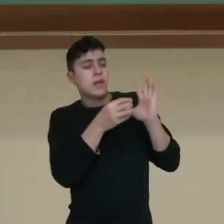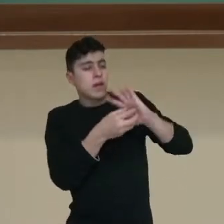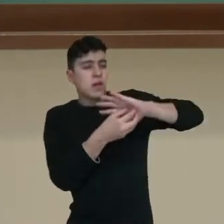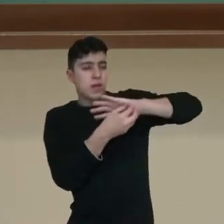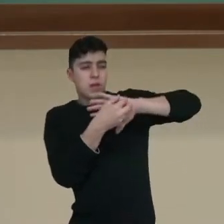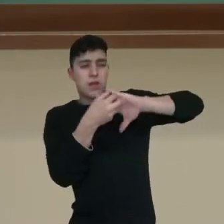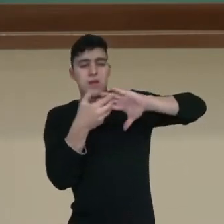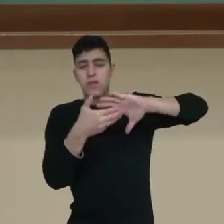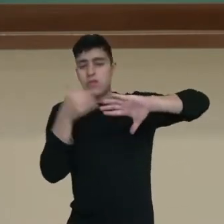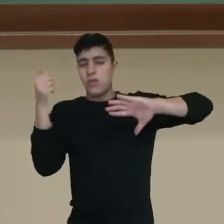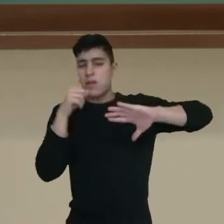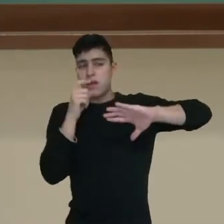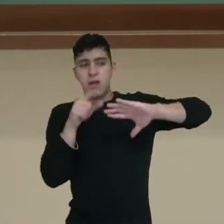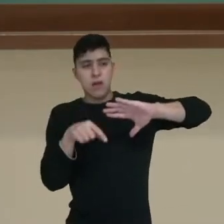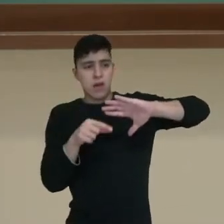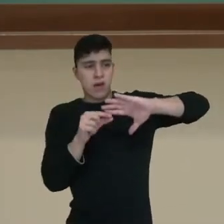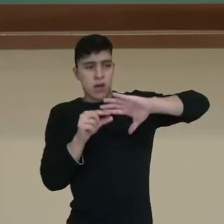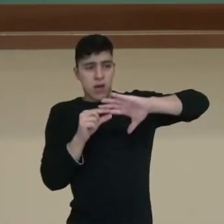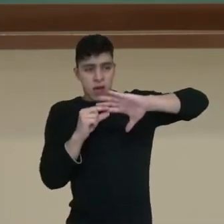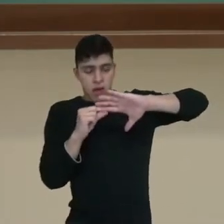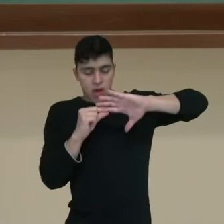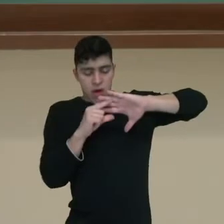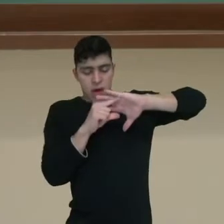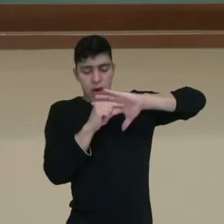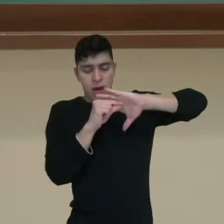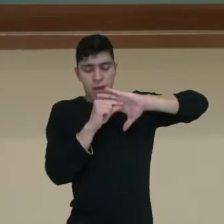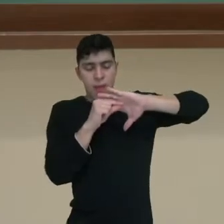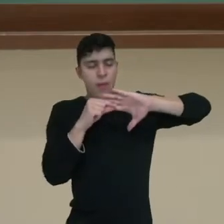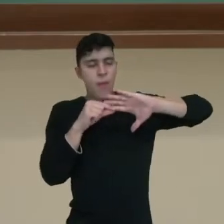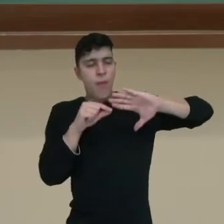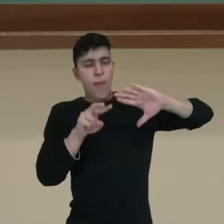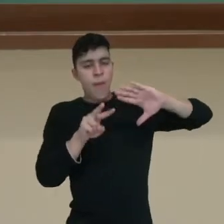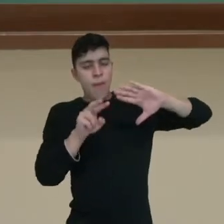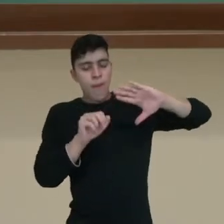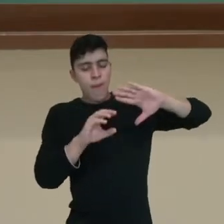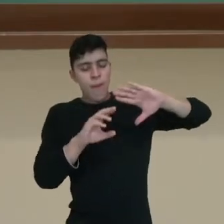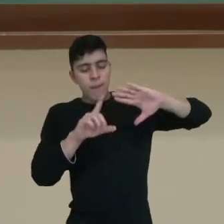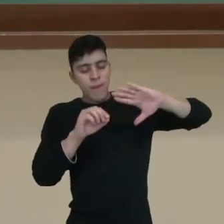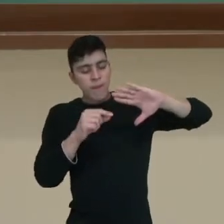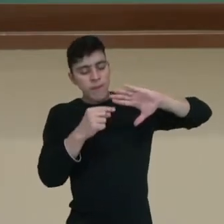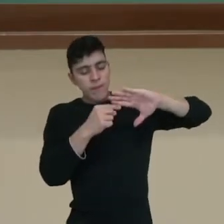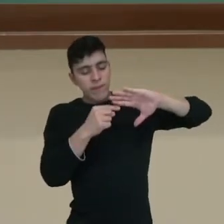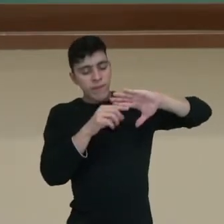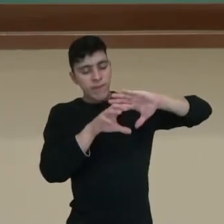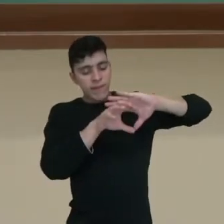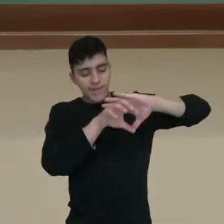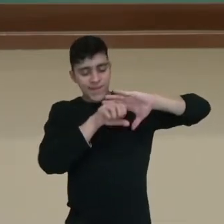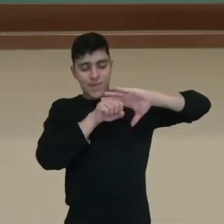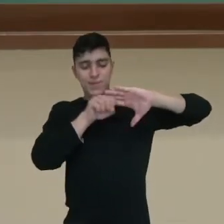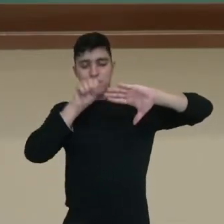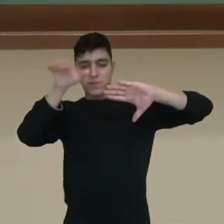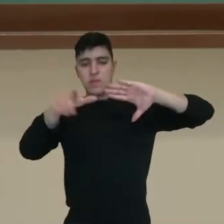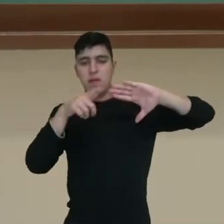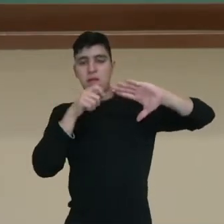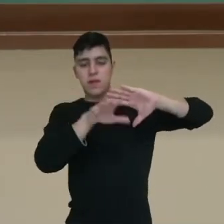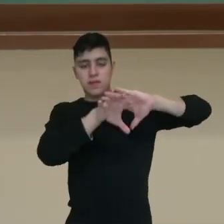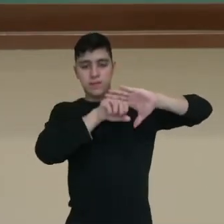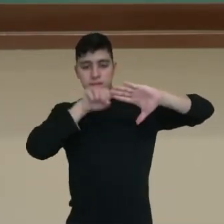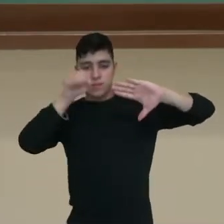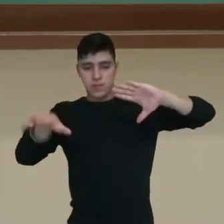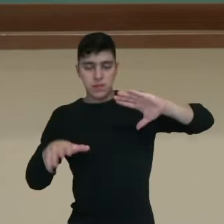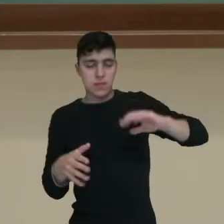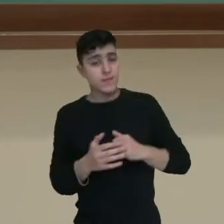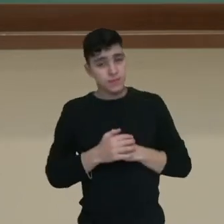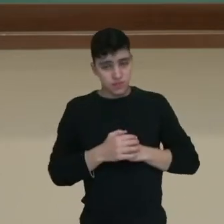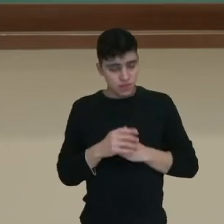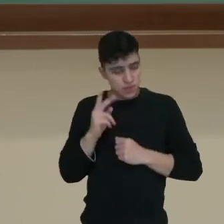isso? É o vacúolo contrátil ou pulsátil, que serve para fazer essa regulação osmótica. Lembrando